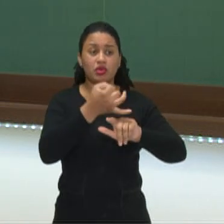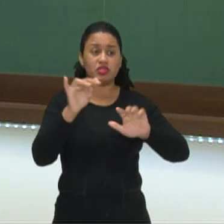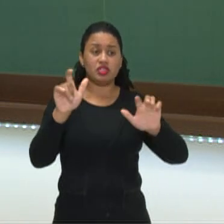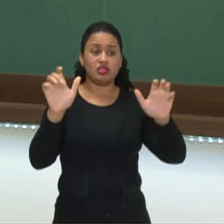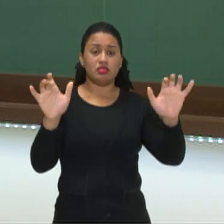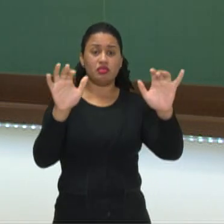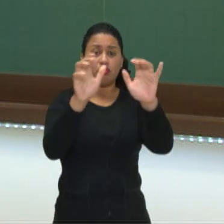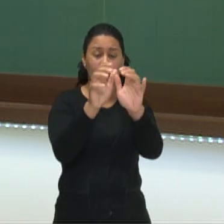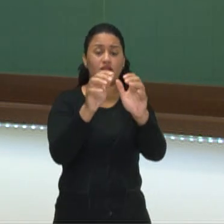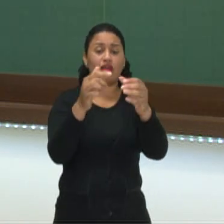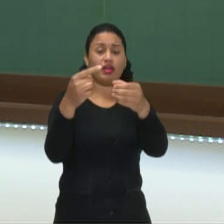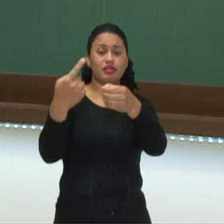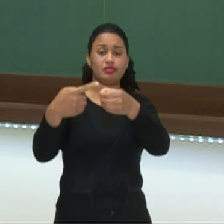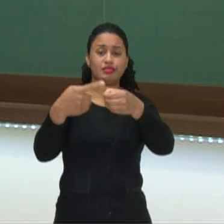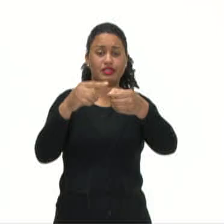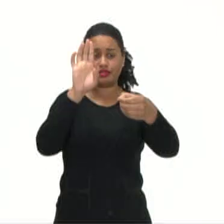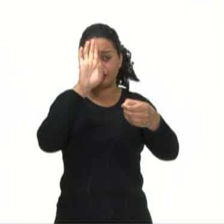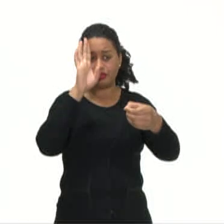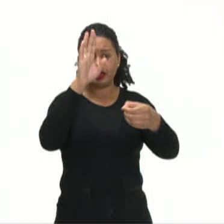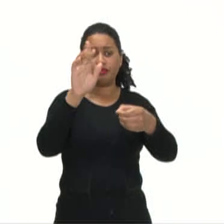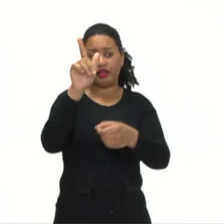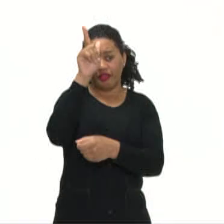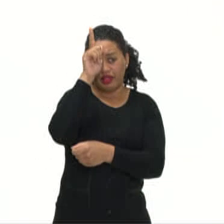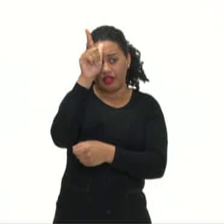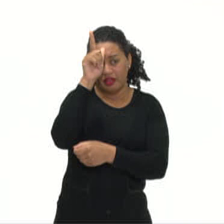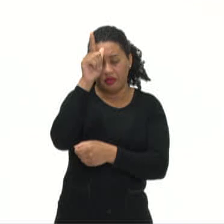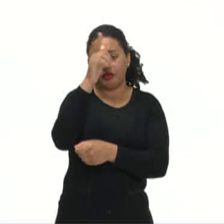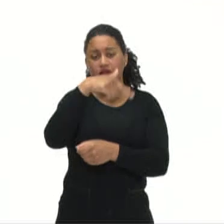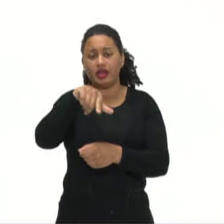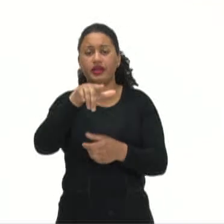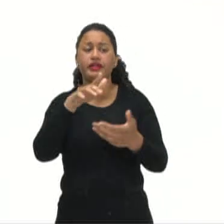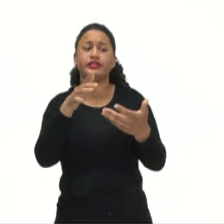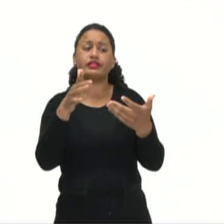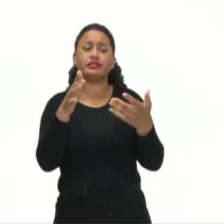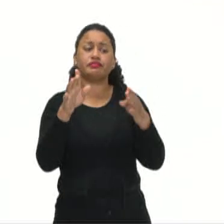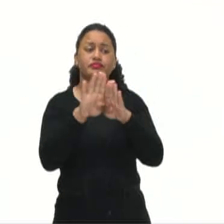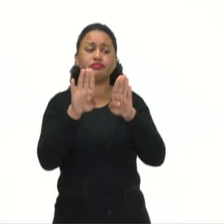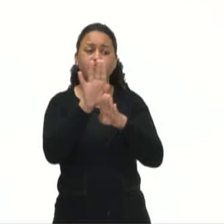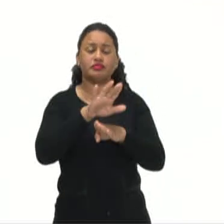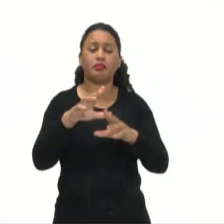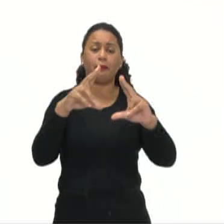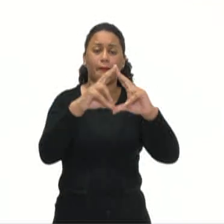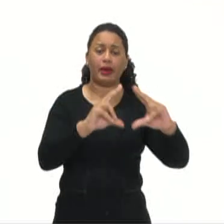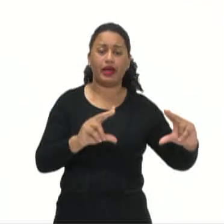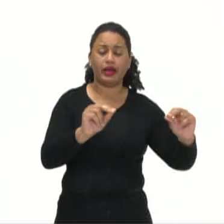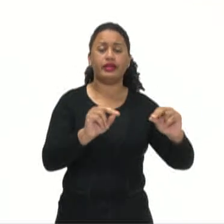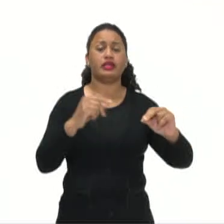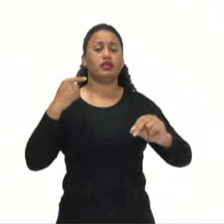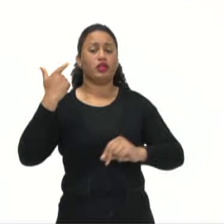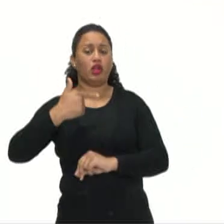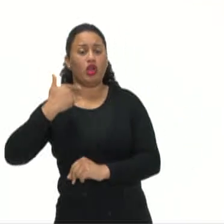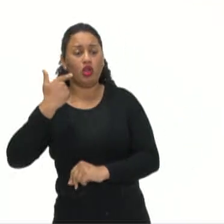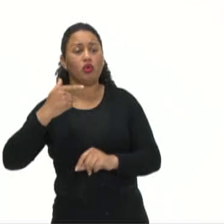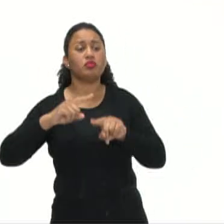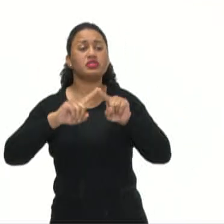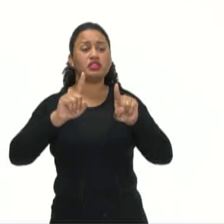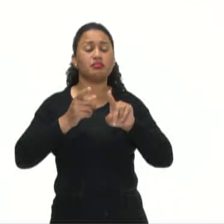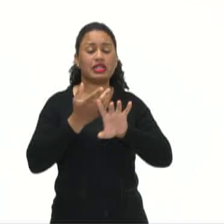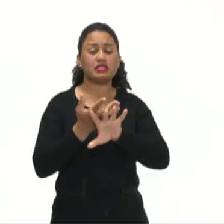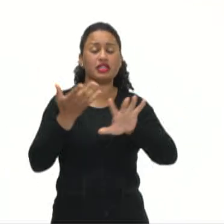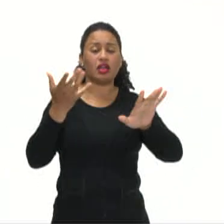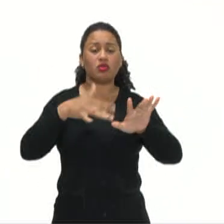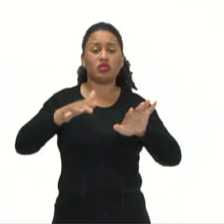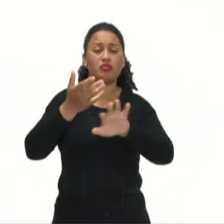pessoas que moram nas capitais, ali na Alemanha, na região de Berlim, na região de Paris, em Londres, mas existem grandes